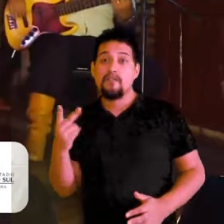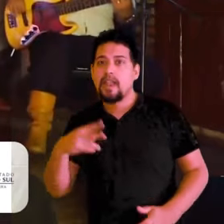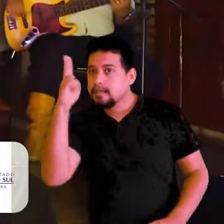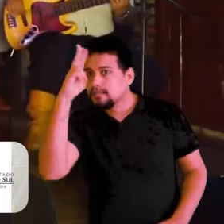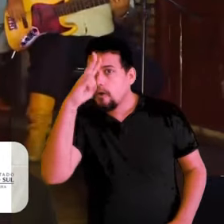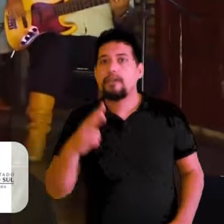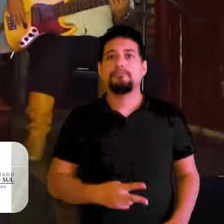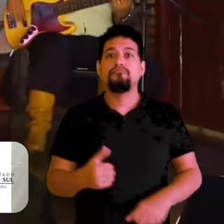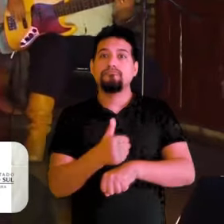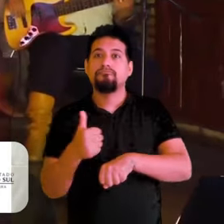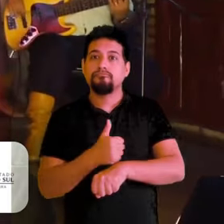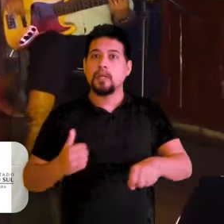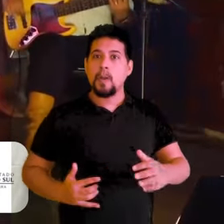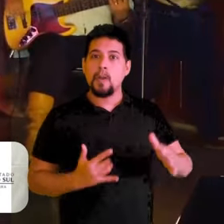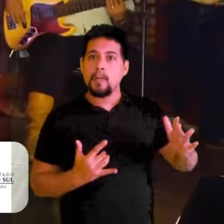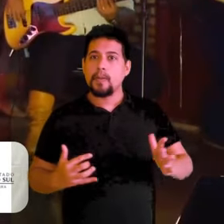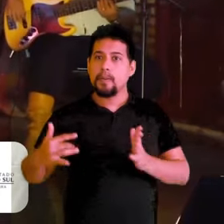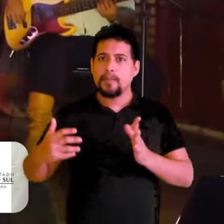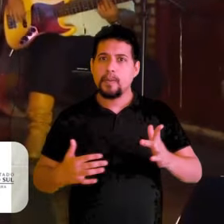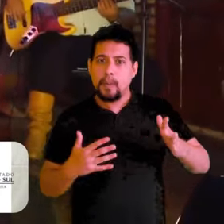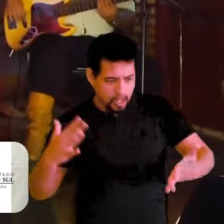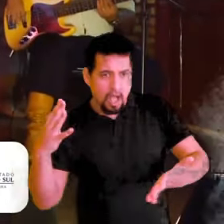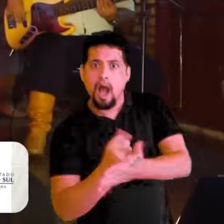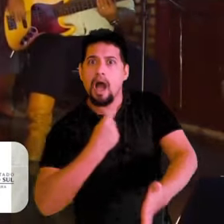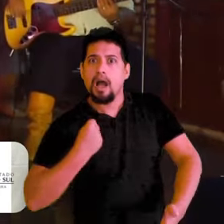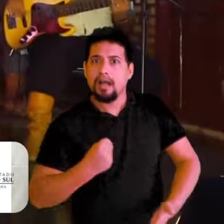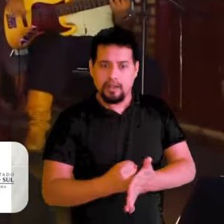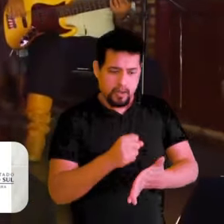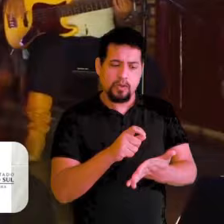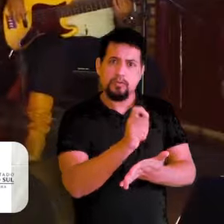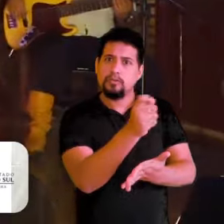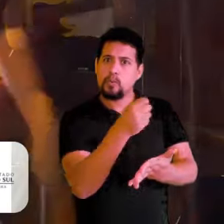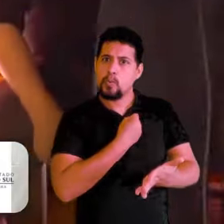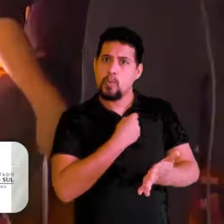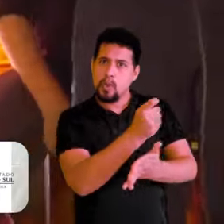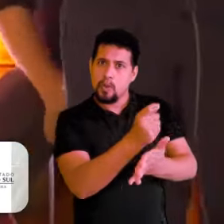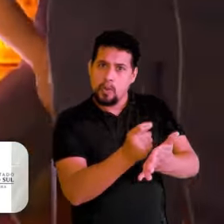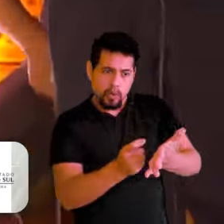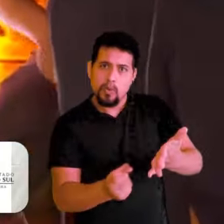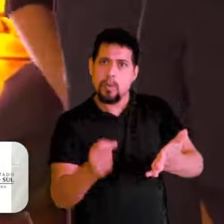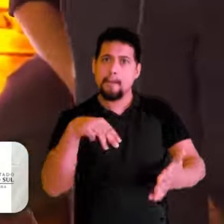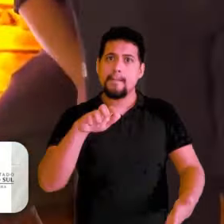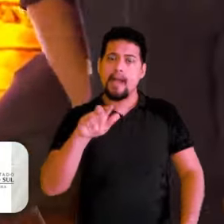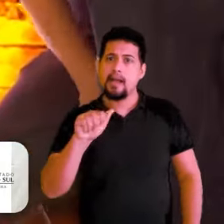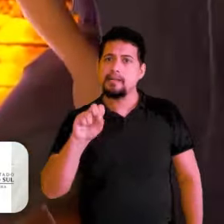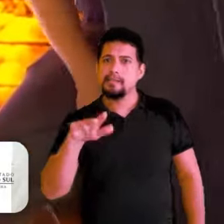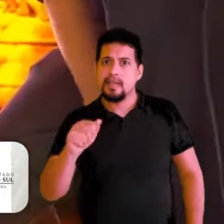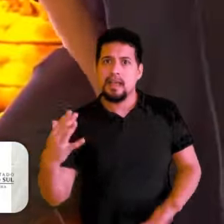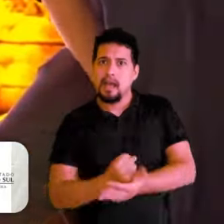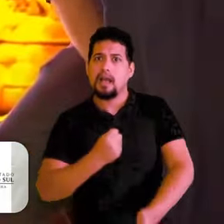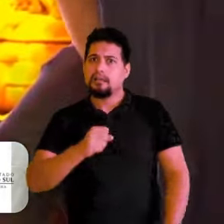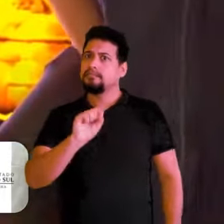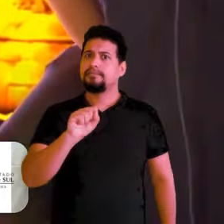Agora eu vou contar a história de um gaiteiro que acertou na Mega Sena. Inclusive, e agora não quer mais tocar mais.